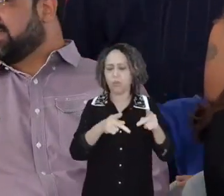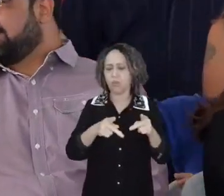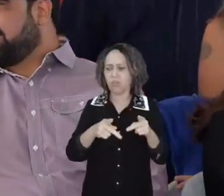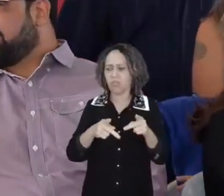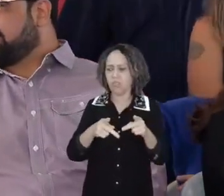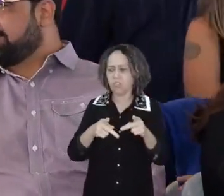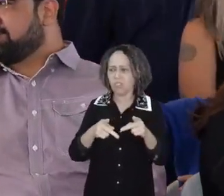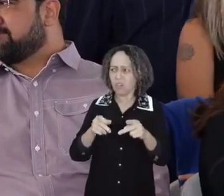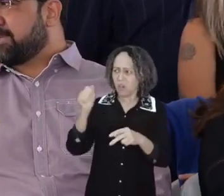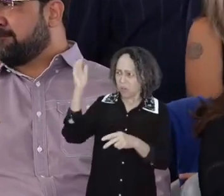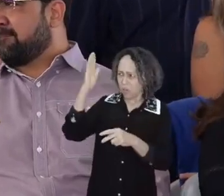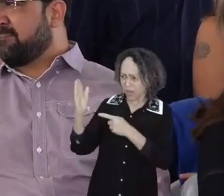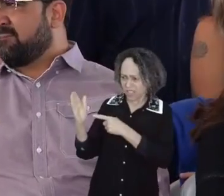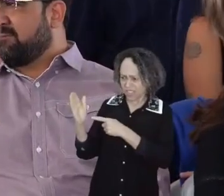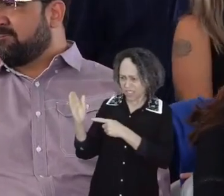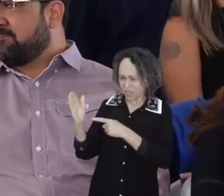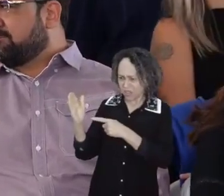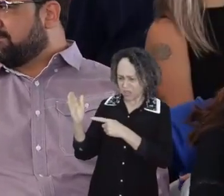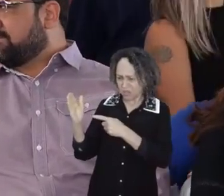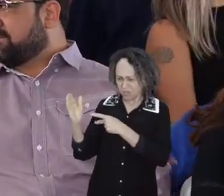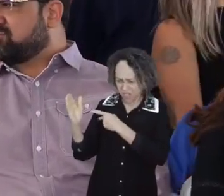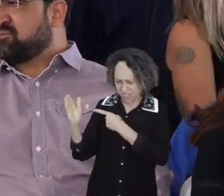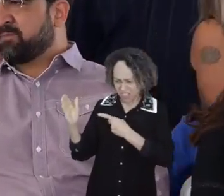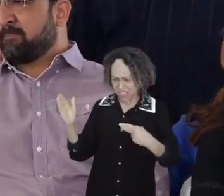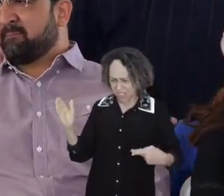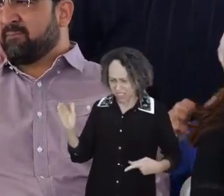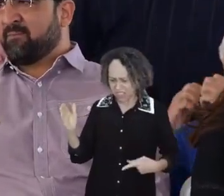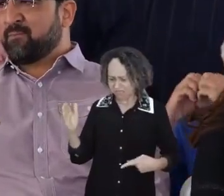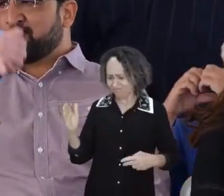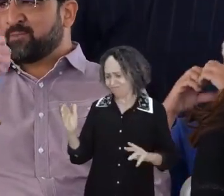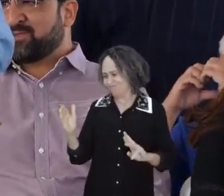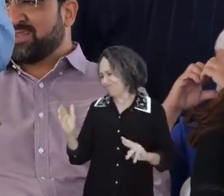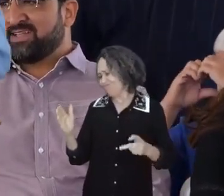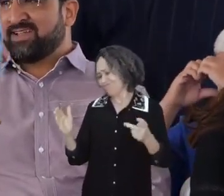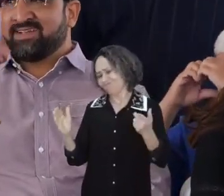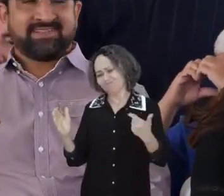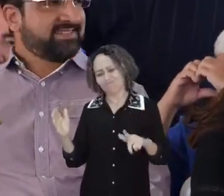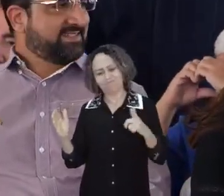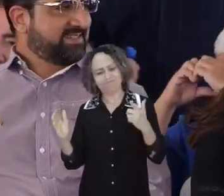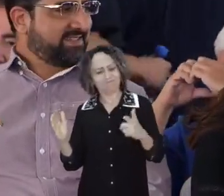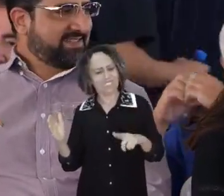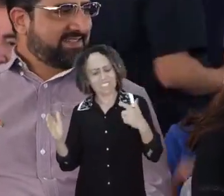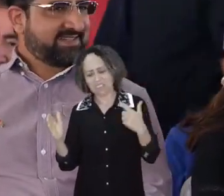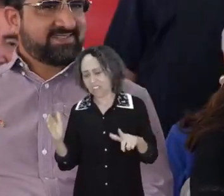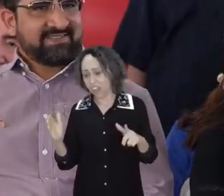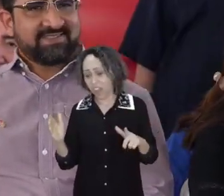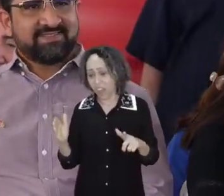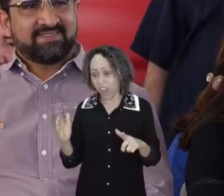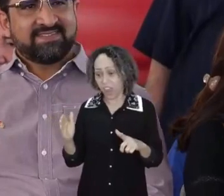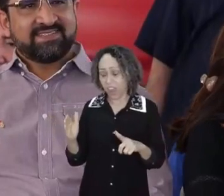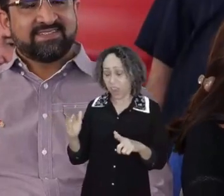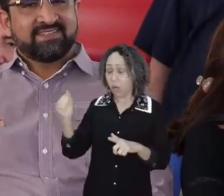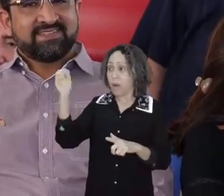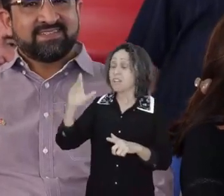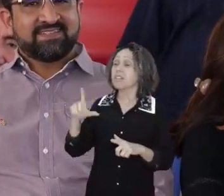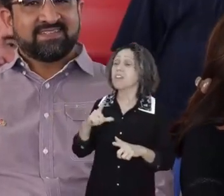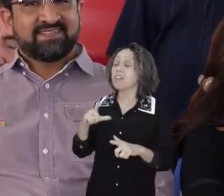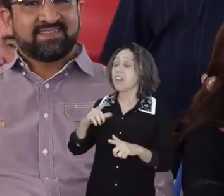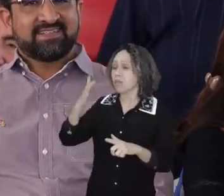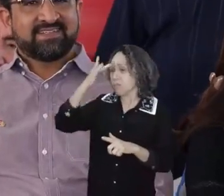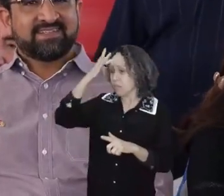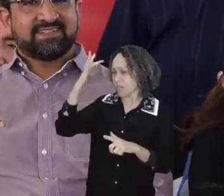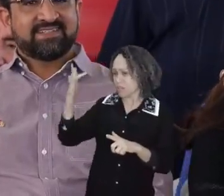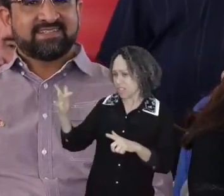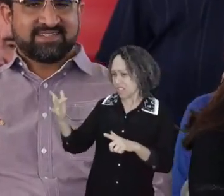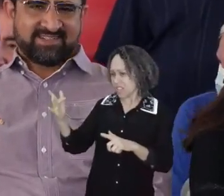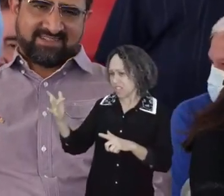um presidente da República. O Brasil tem um impostor naquela cadeira. Alguém que não se preocupa com o povo, com o